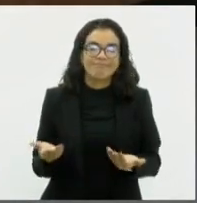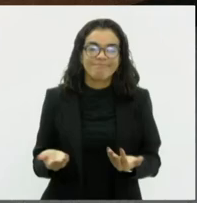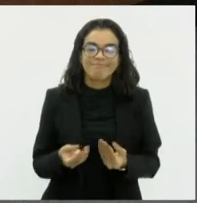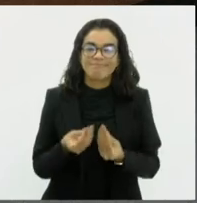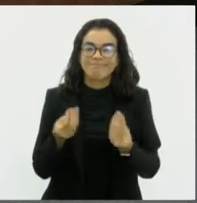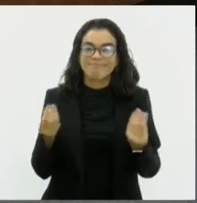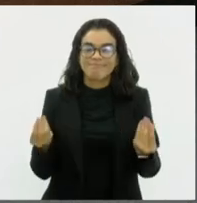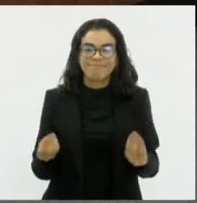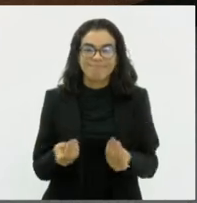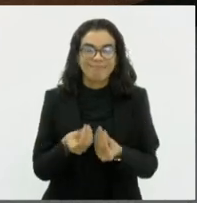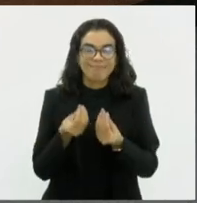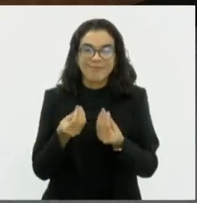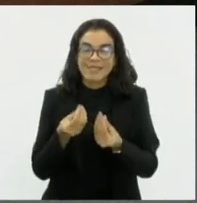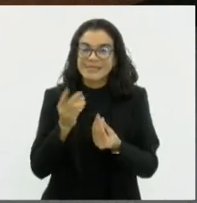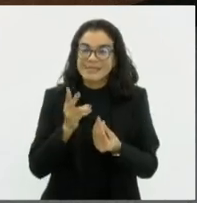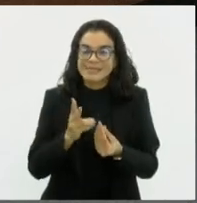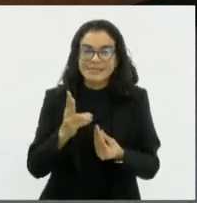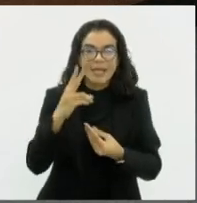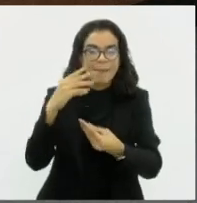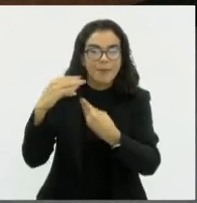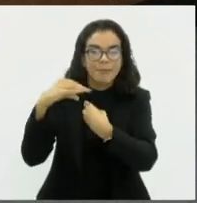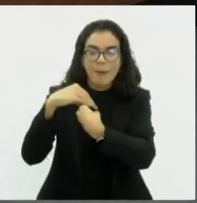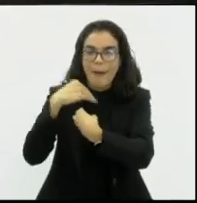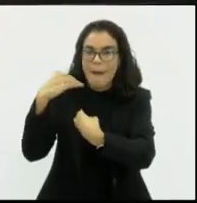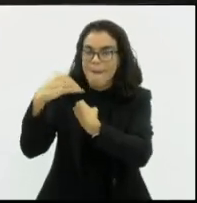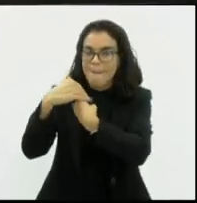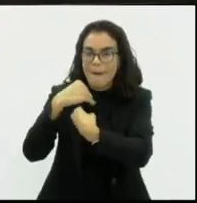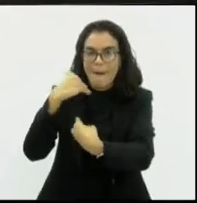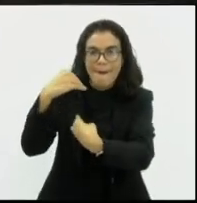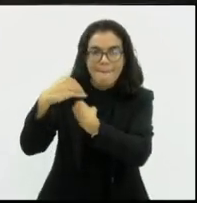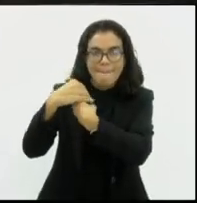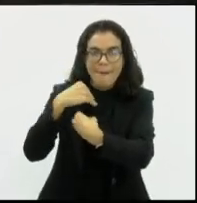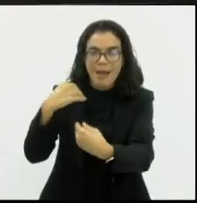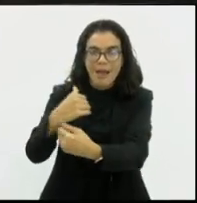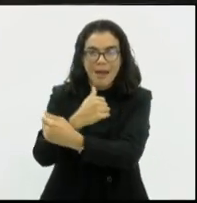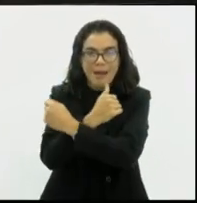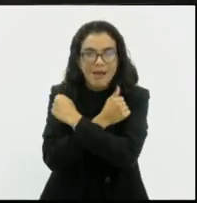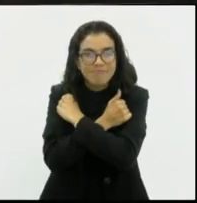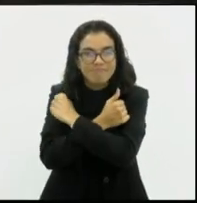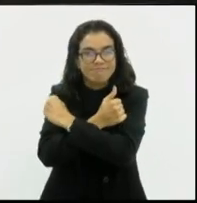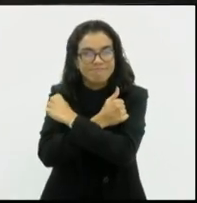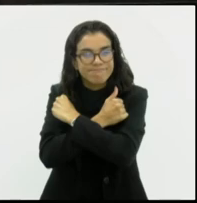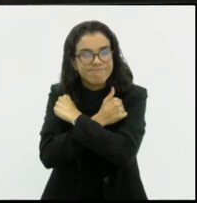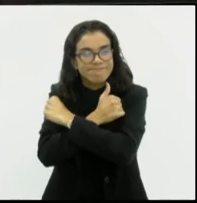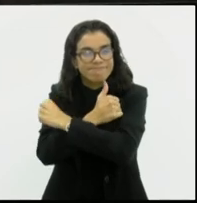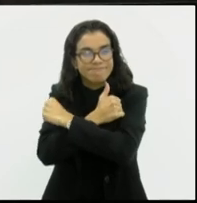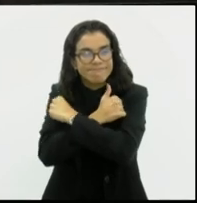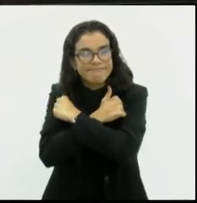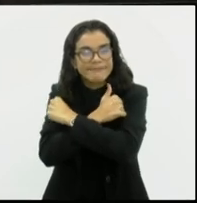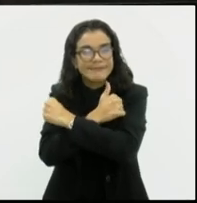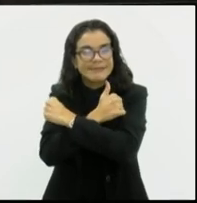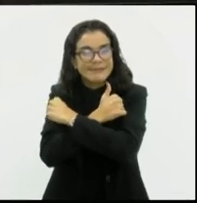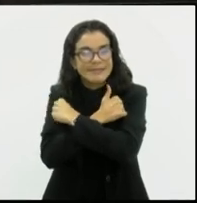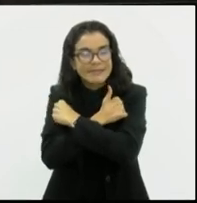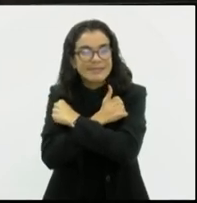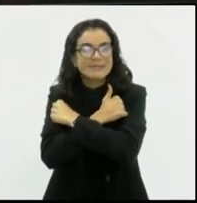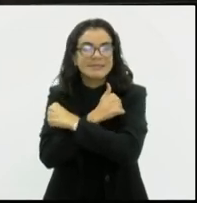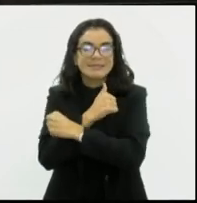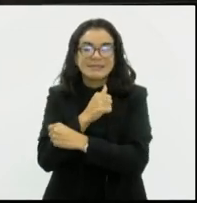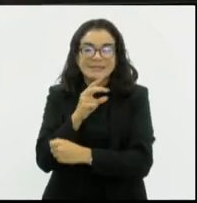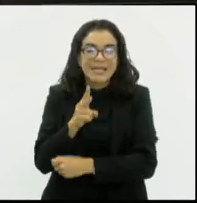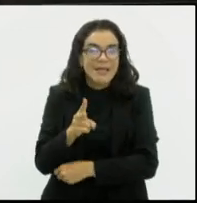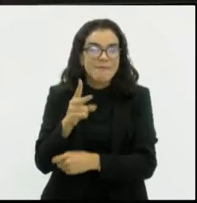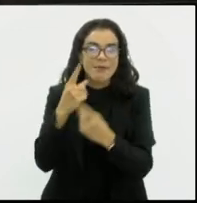não me faltaram conselhos, não me faltaram abraços, não me faltaram divisão de